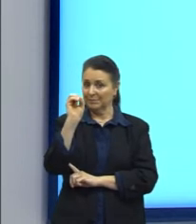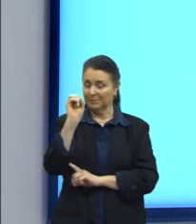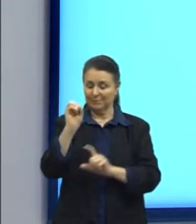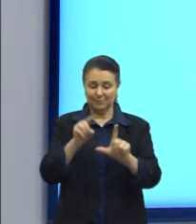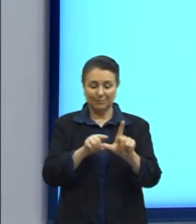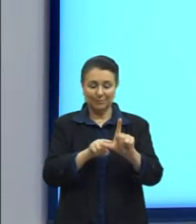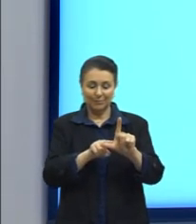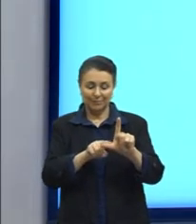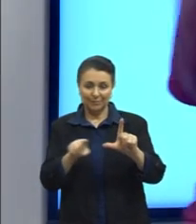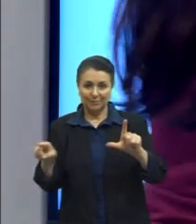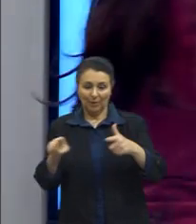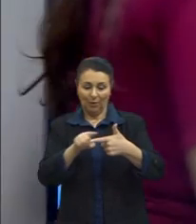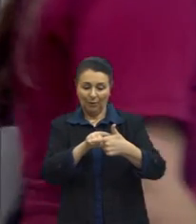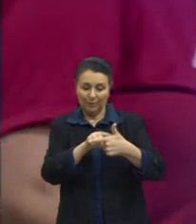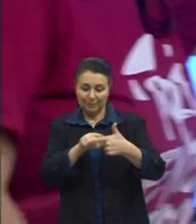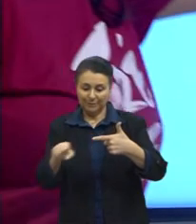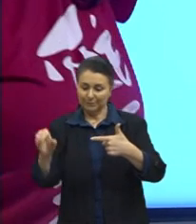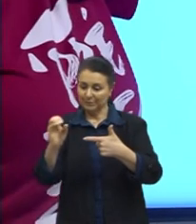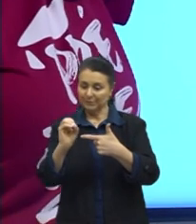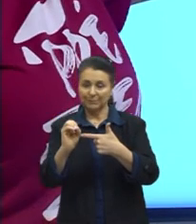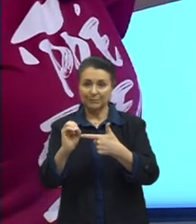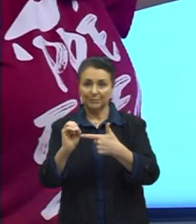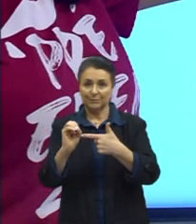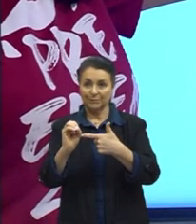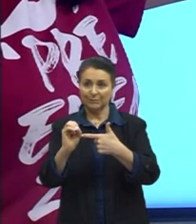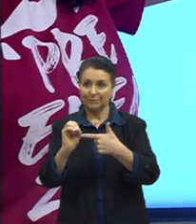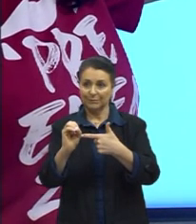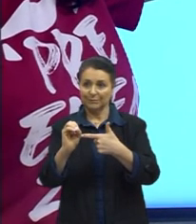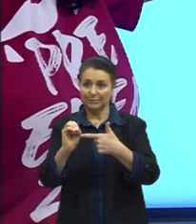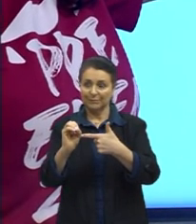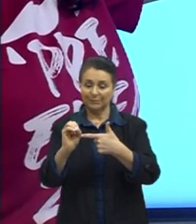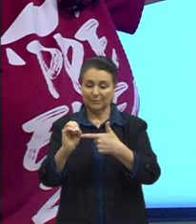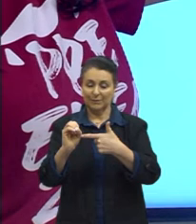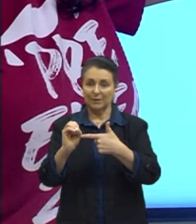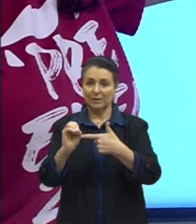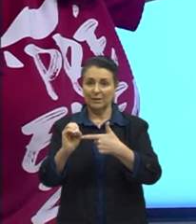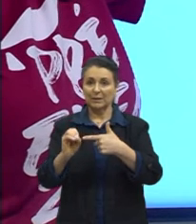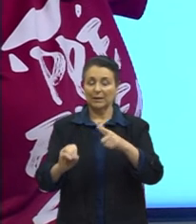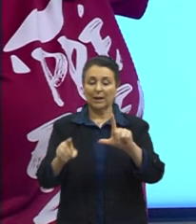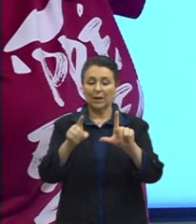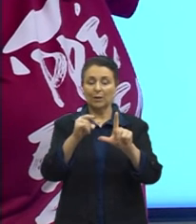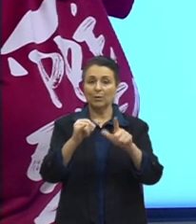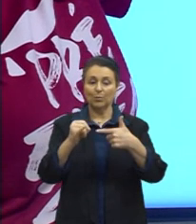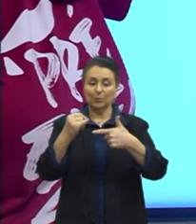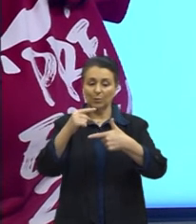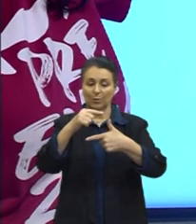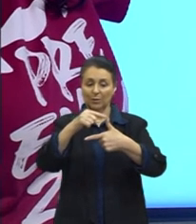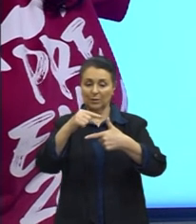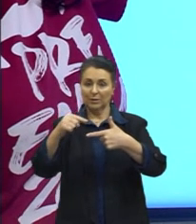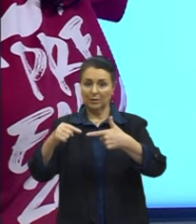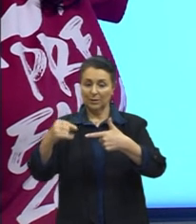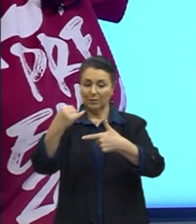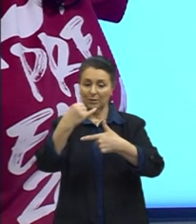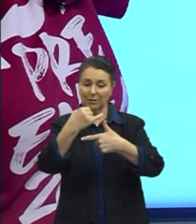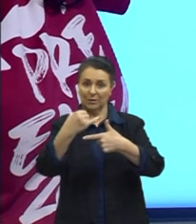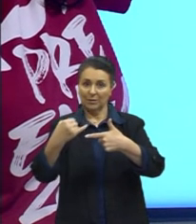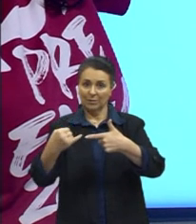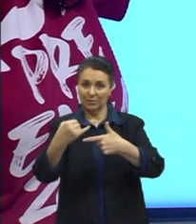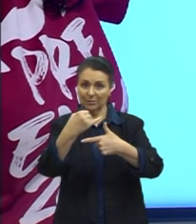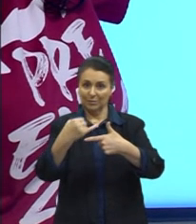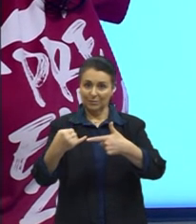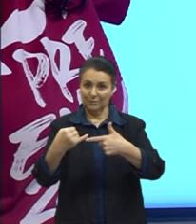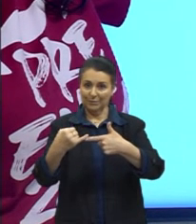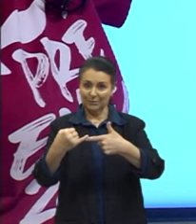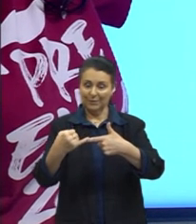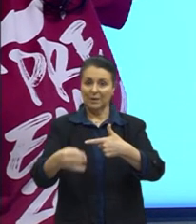quando por exemplo a gente tem o nosso triângulo aqui né quando ele tá assim ó ele tá zero